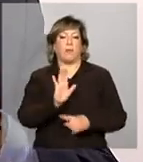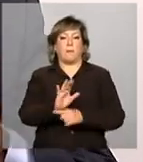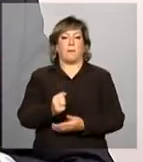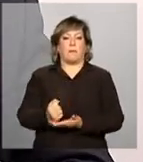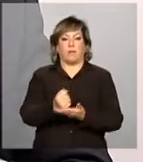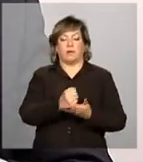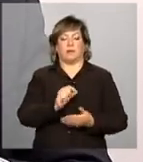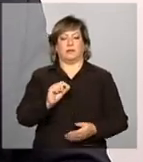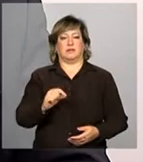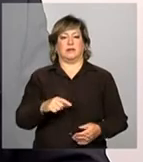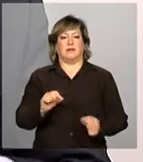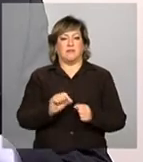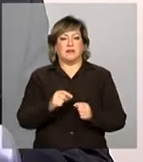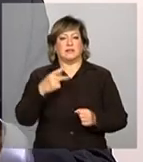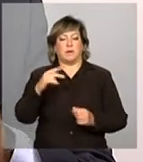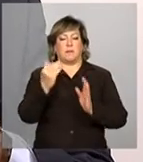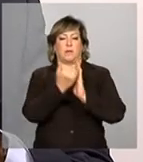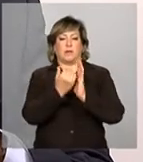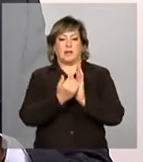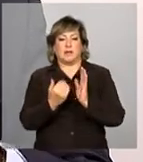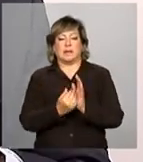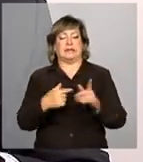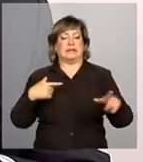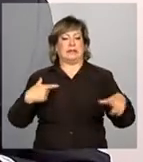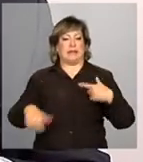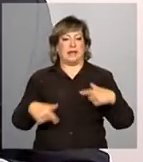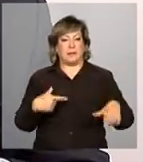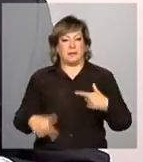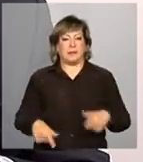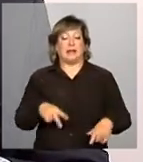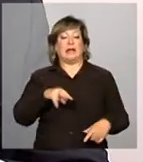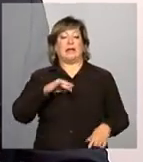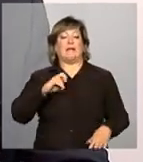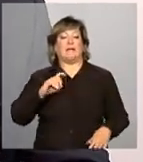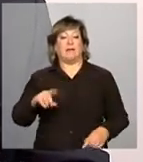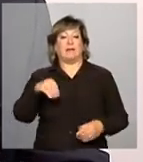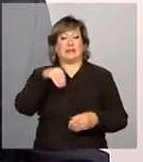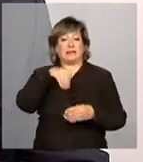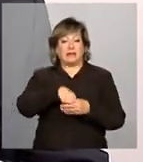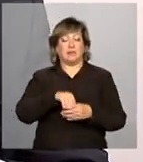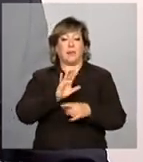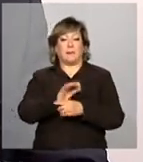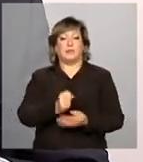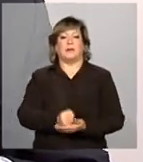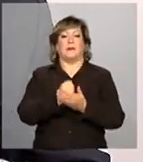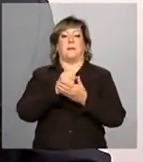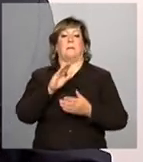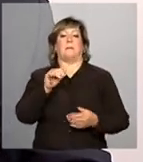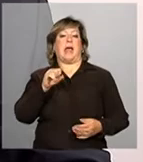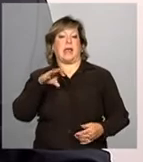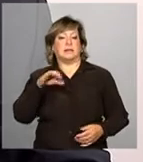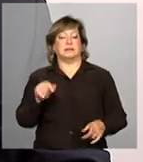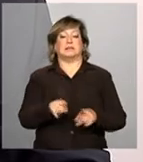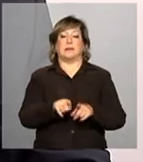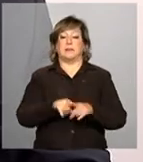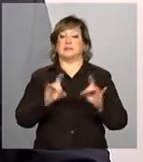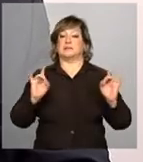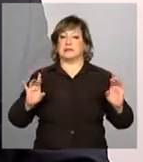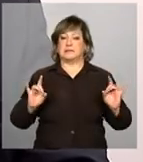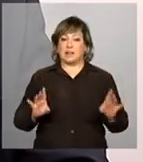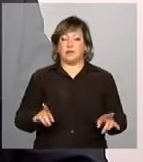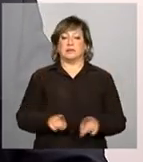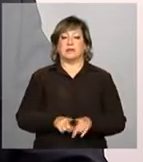seus programas de trabalho o nível de proteção dentro da proteção básica dentro da proteção especial e também